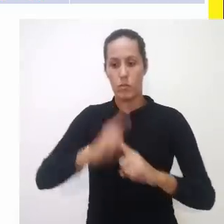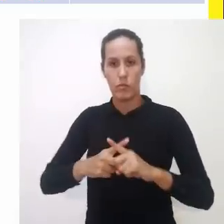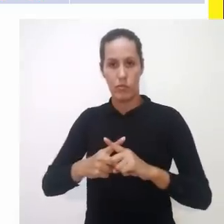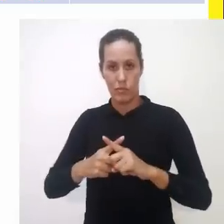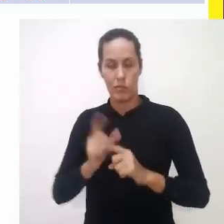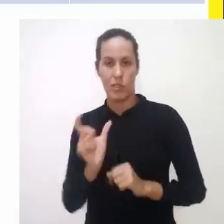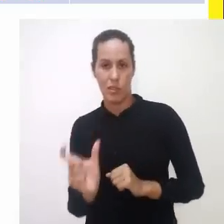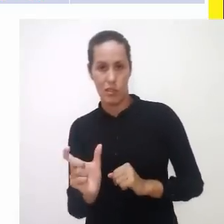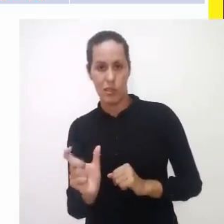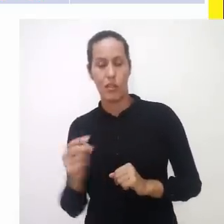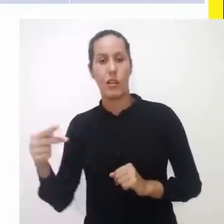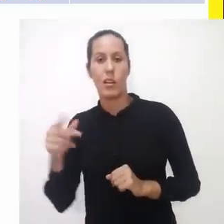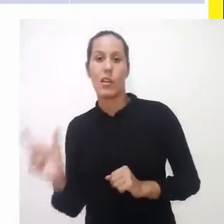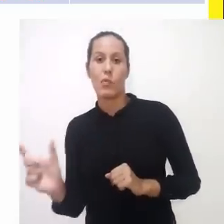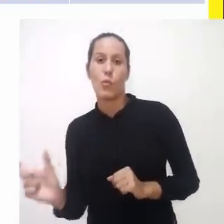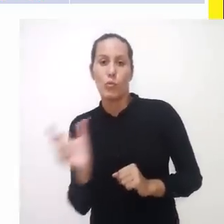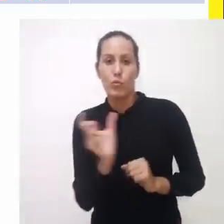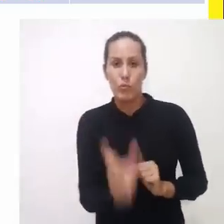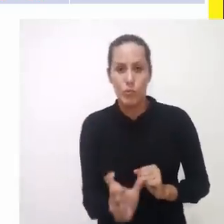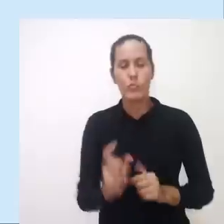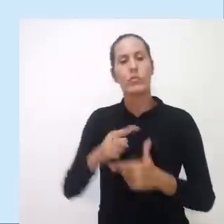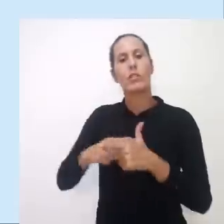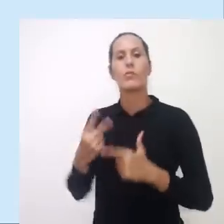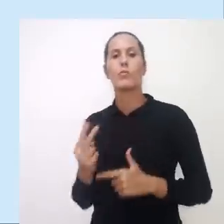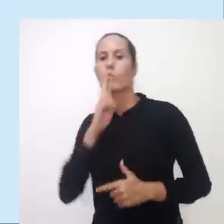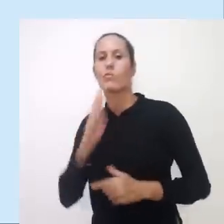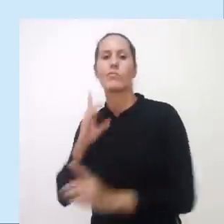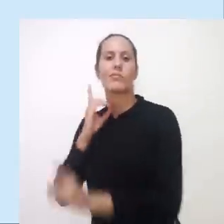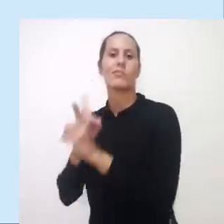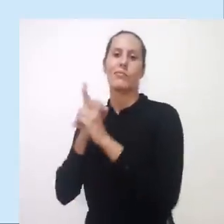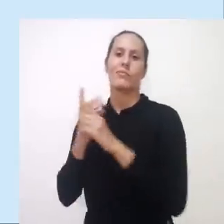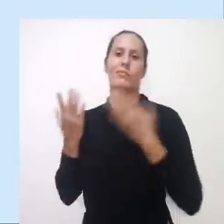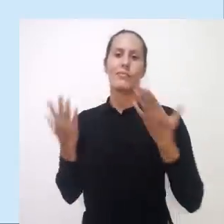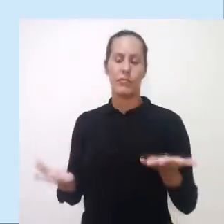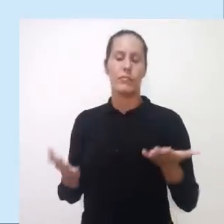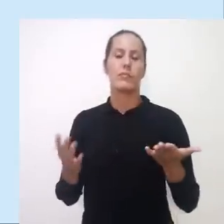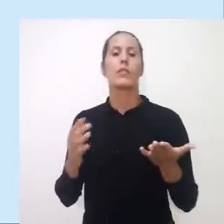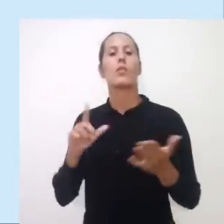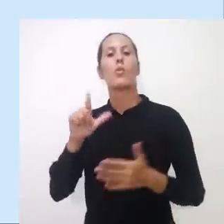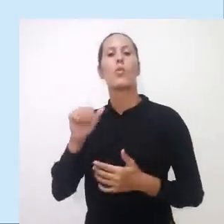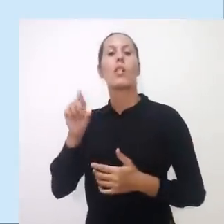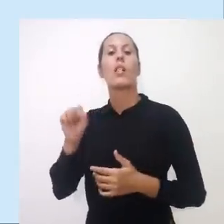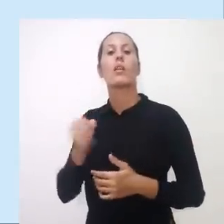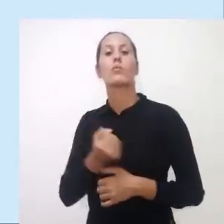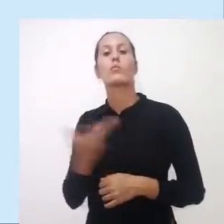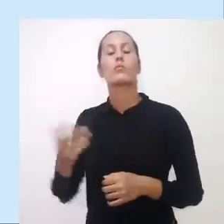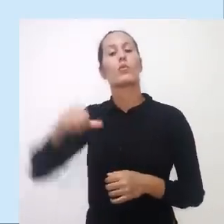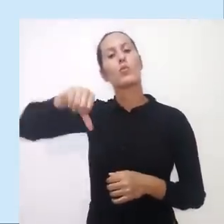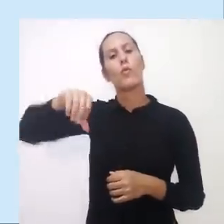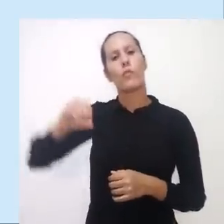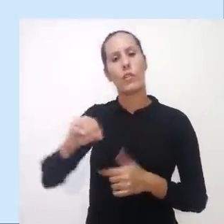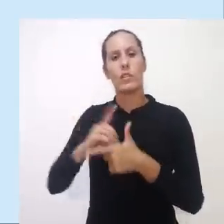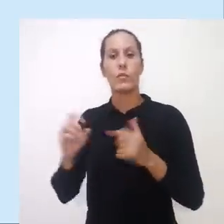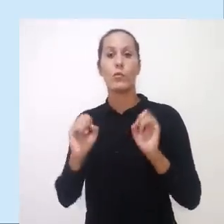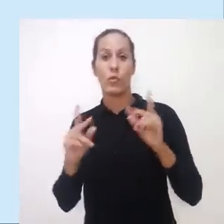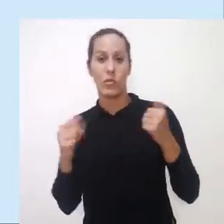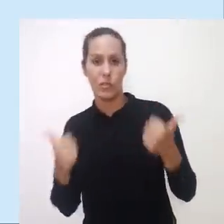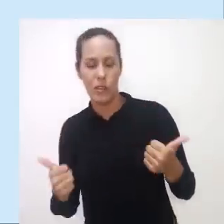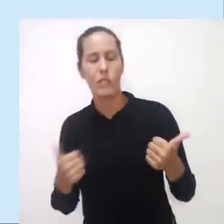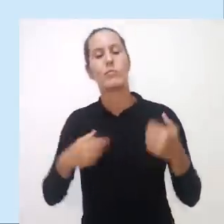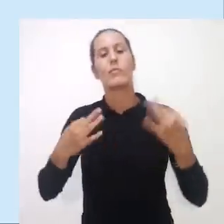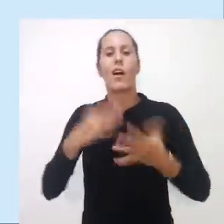vira o número de diagonais. Então, o pentadecágono tem 90 diagonais, certo? Então,